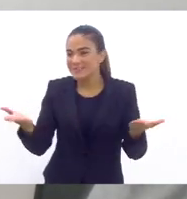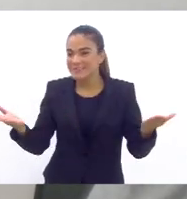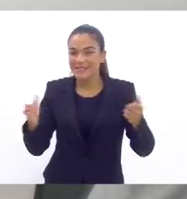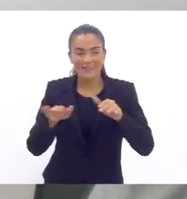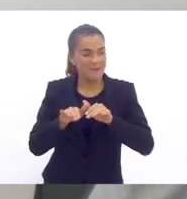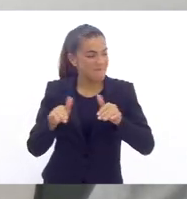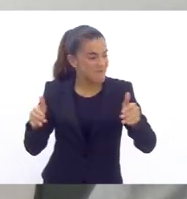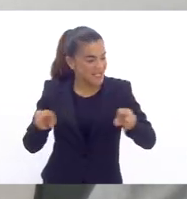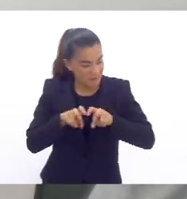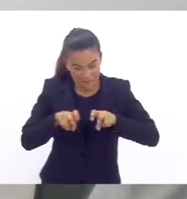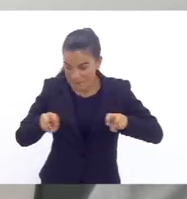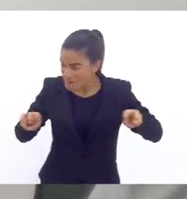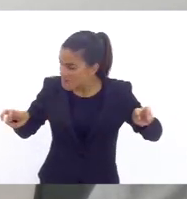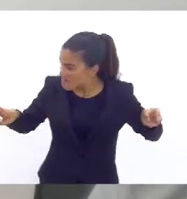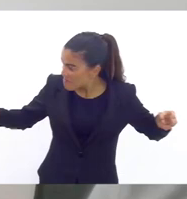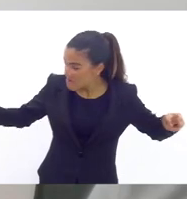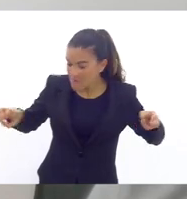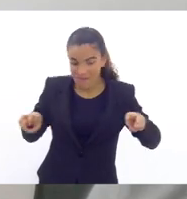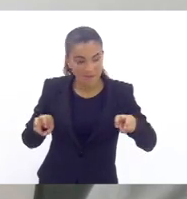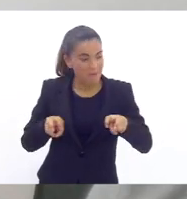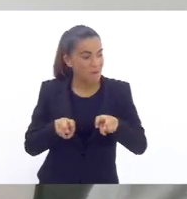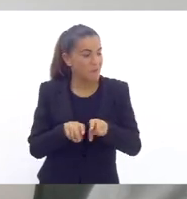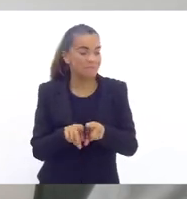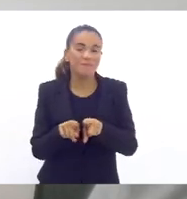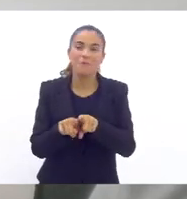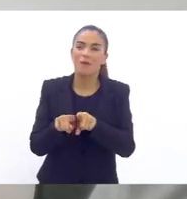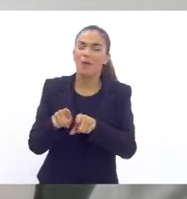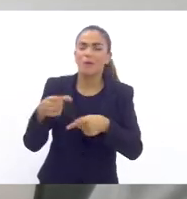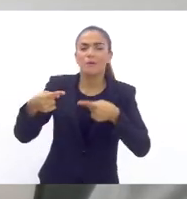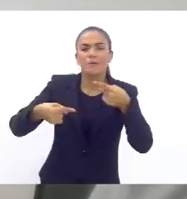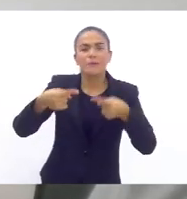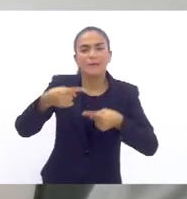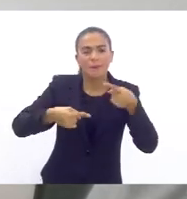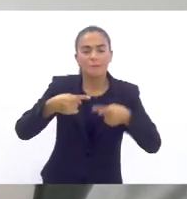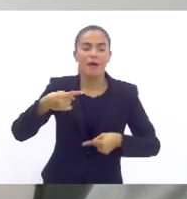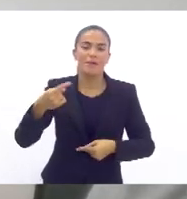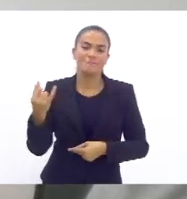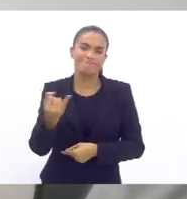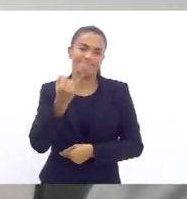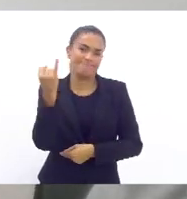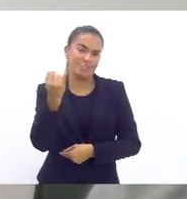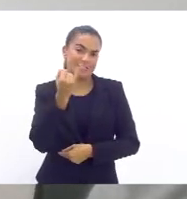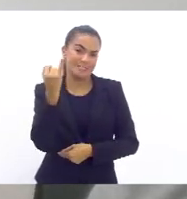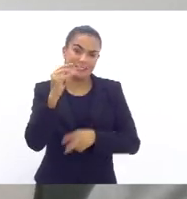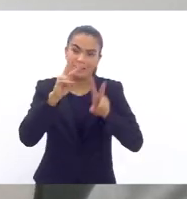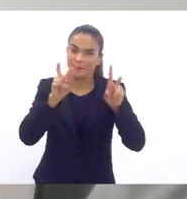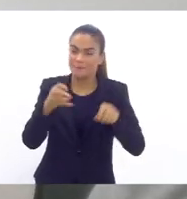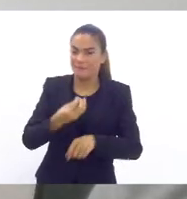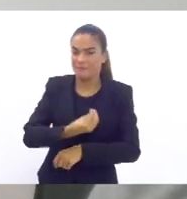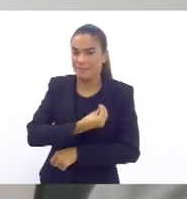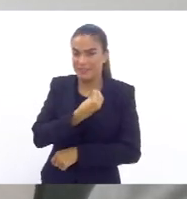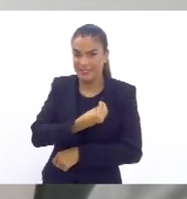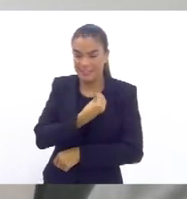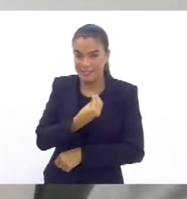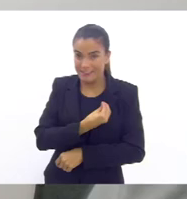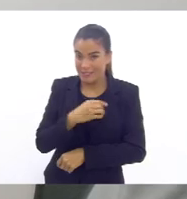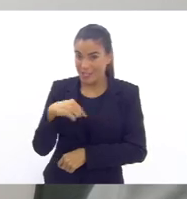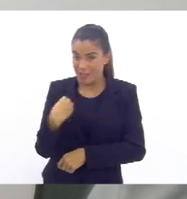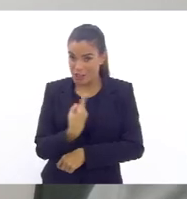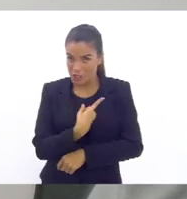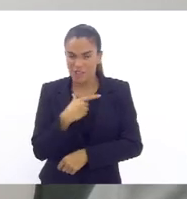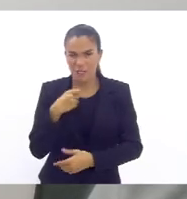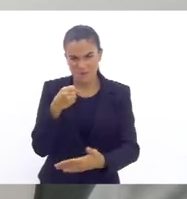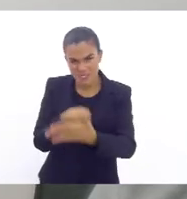visto que é um debate de extrema importância um debate de defesa da vida e nós aqui nesse Parlamento tem muito que enfrentar